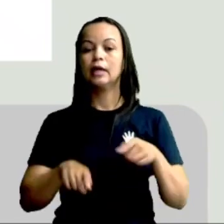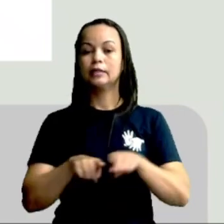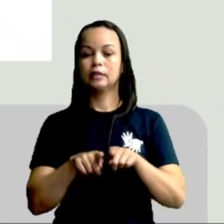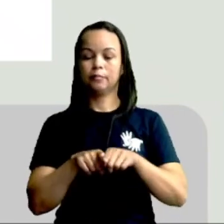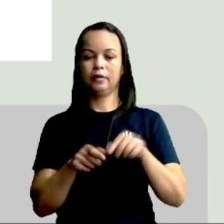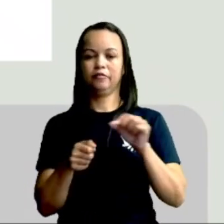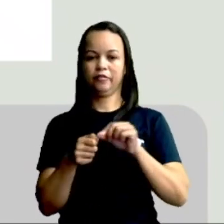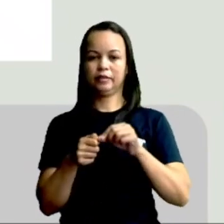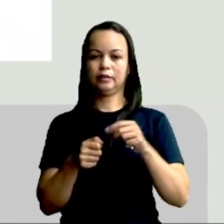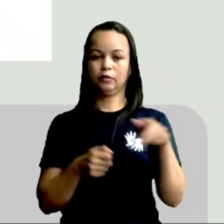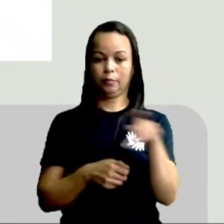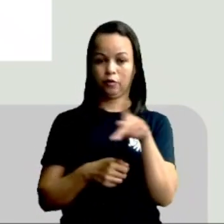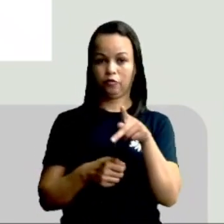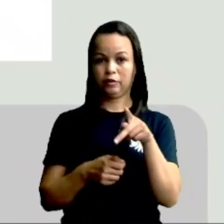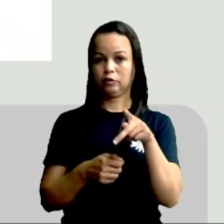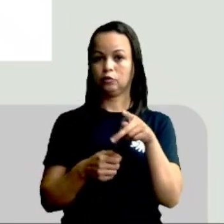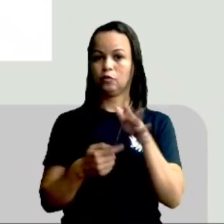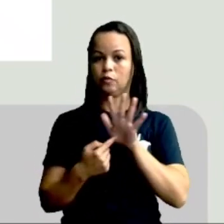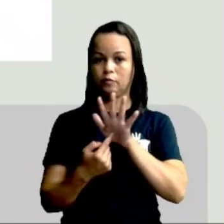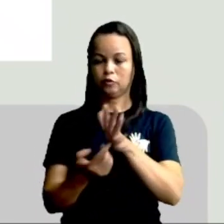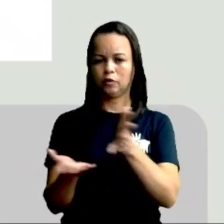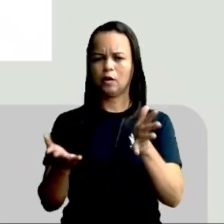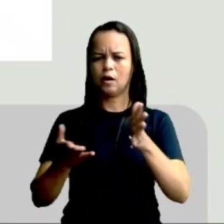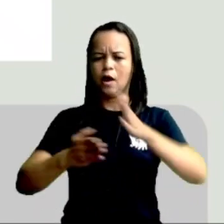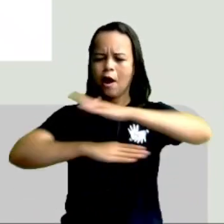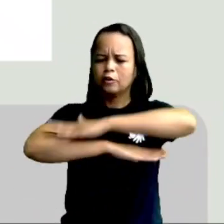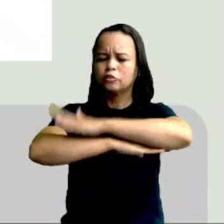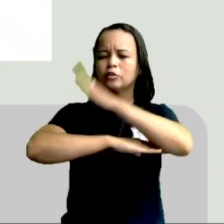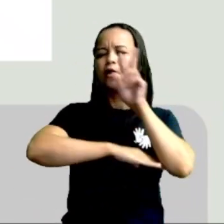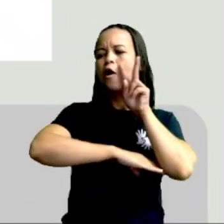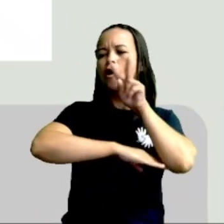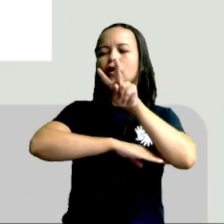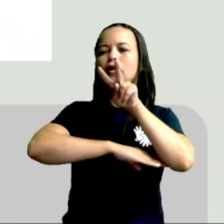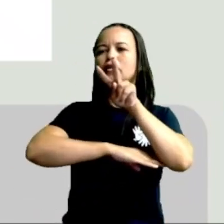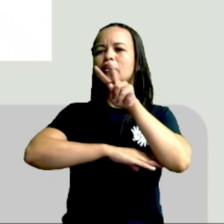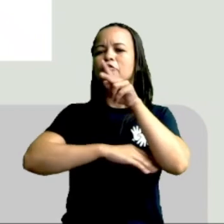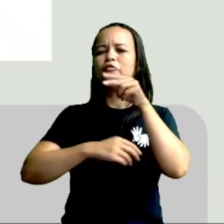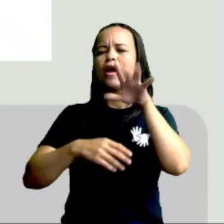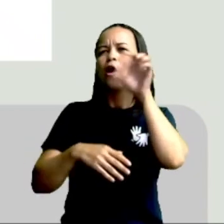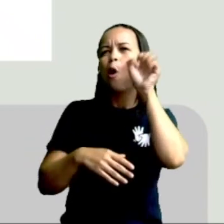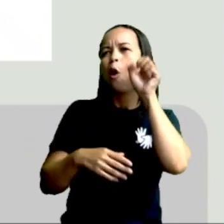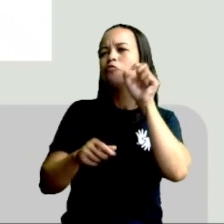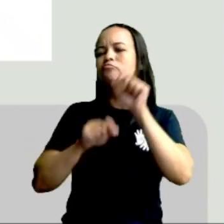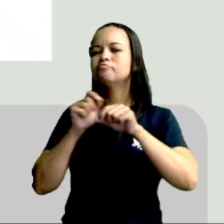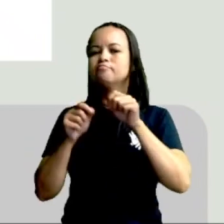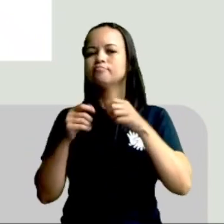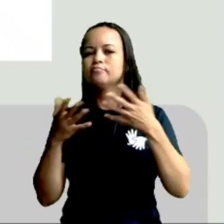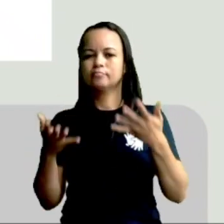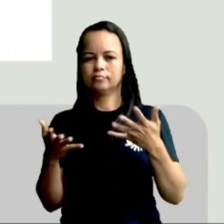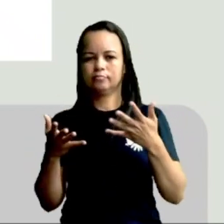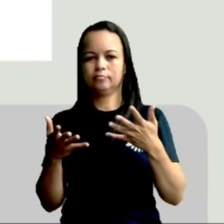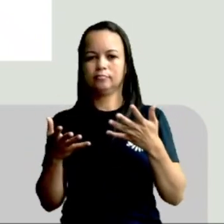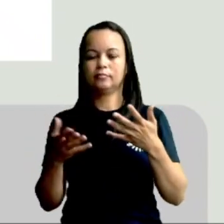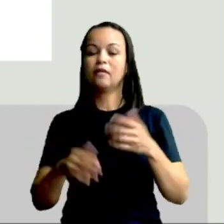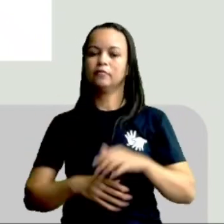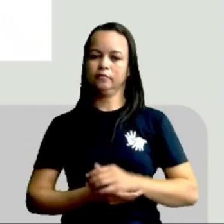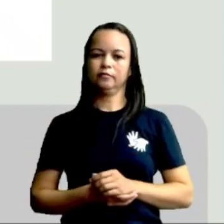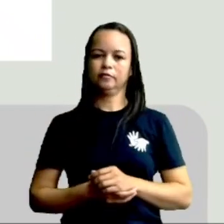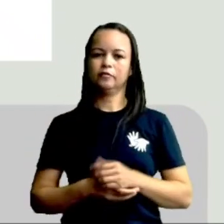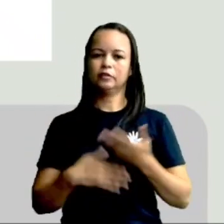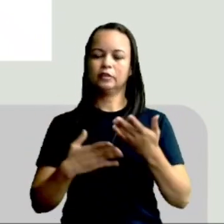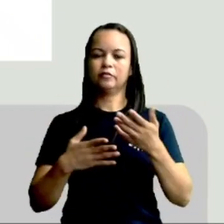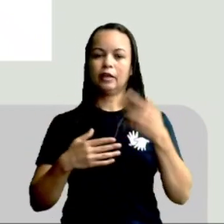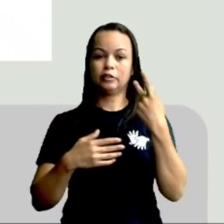essa professora sugeriu. Olha pela janela e descobre o que tu vê e o que tu ouve. Você vai olhar pela janela da